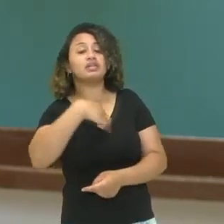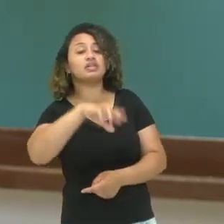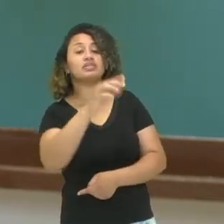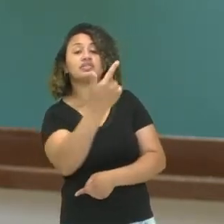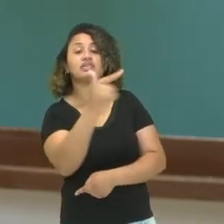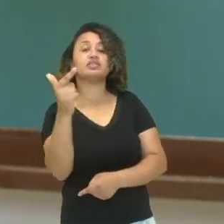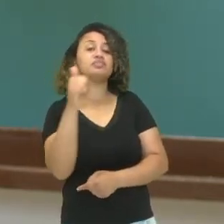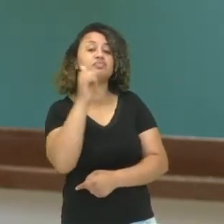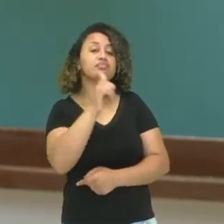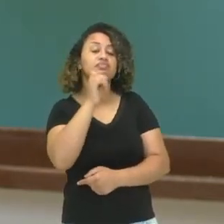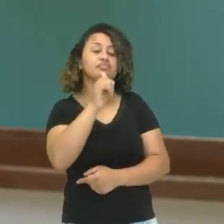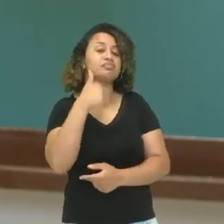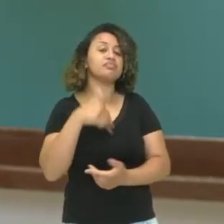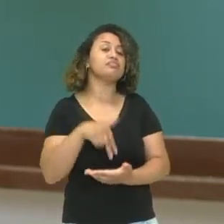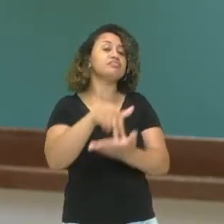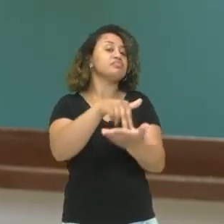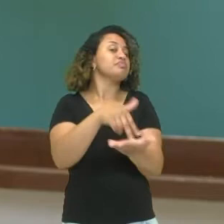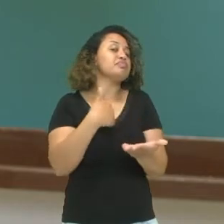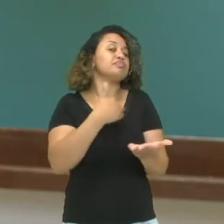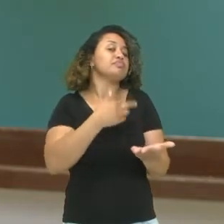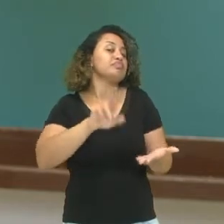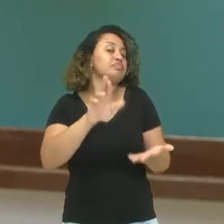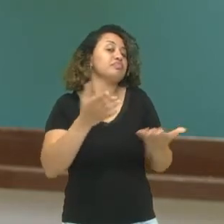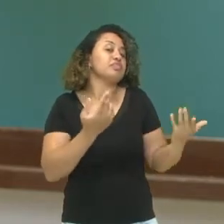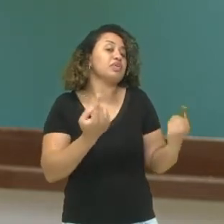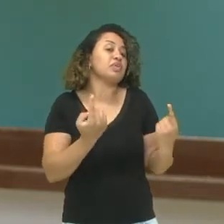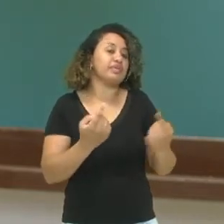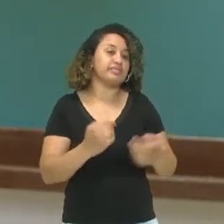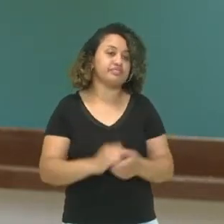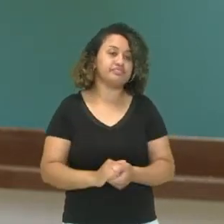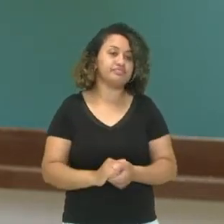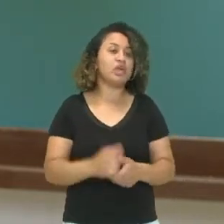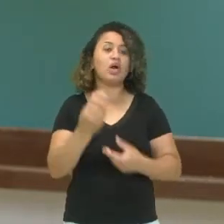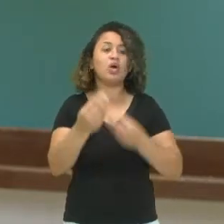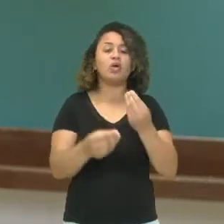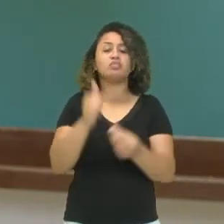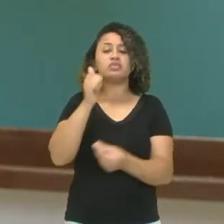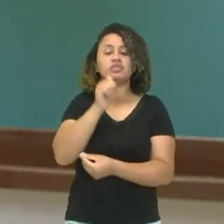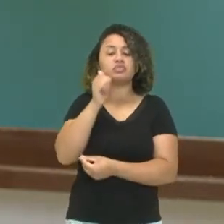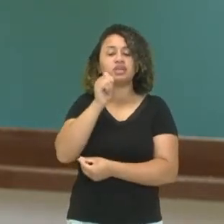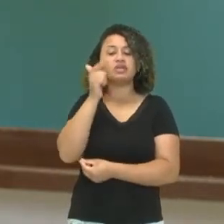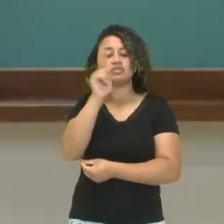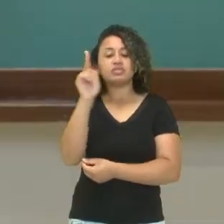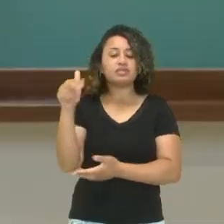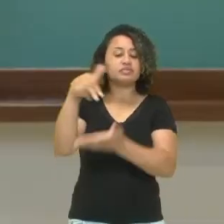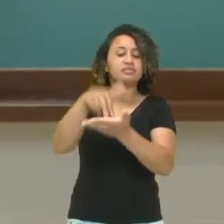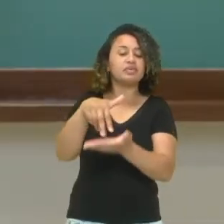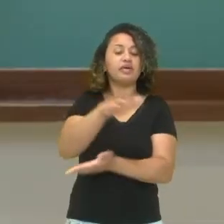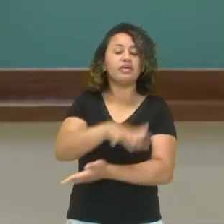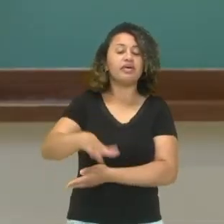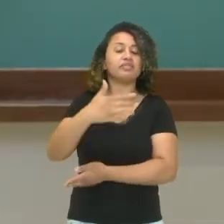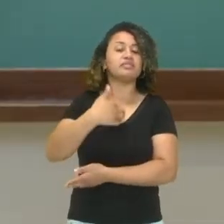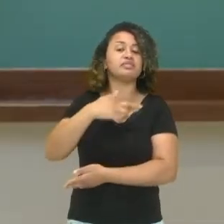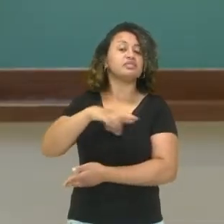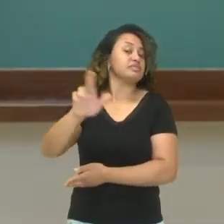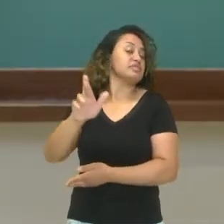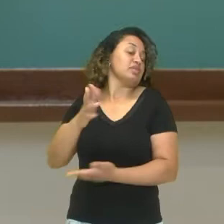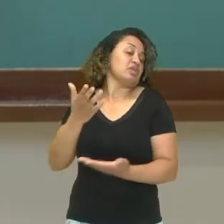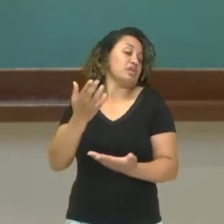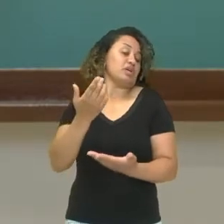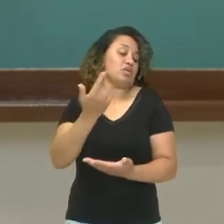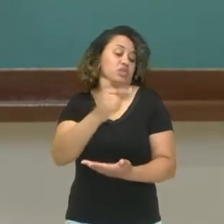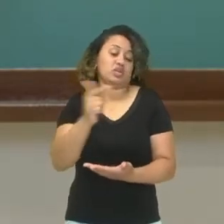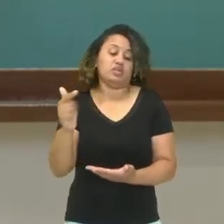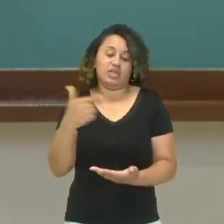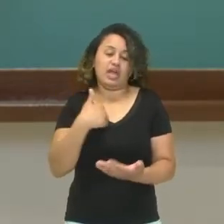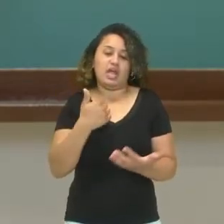De que forma as mulheres ocupam os espaços dentro das suas religiões, ou ainda, para quem não tem religião, dentro da sua vida?